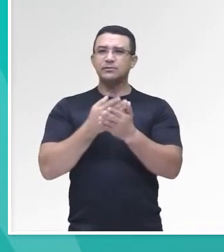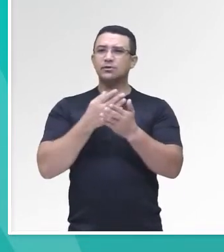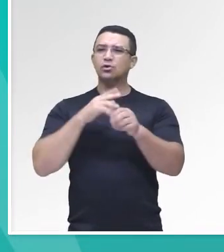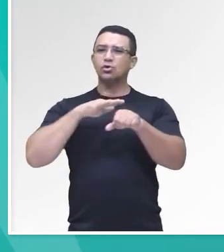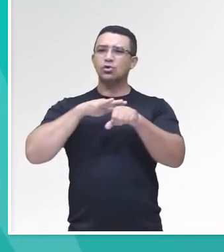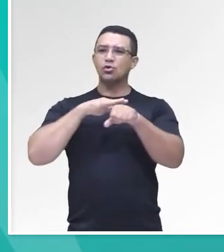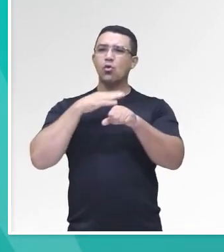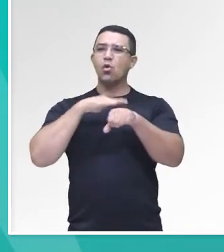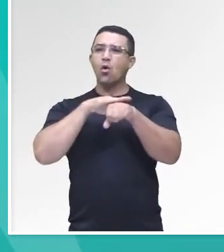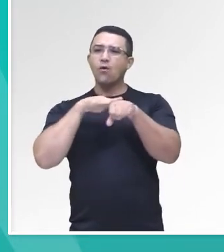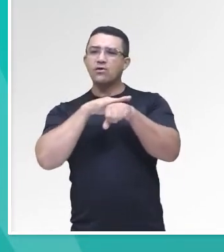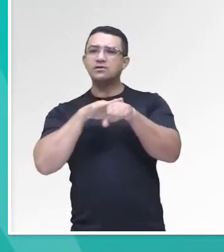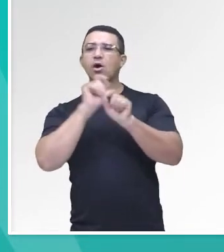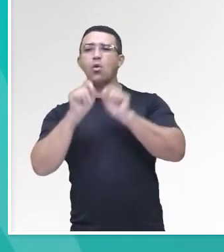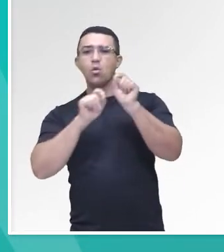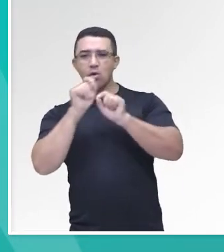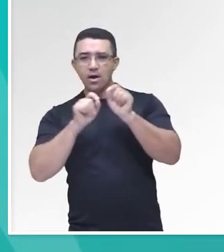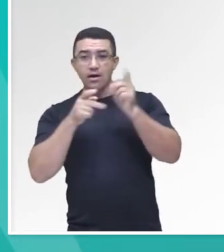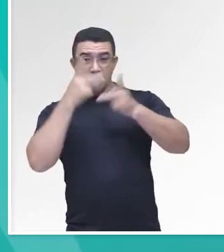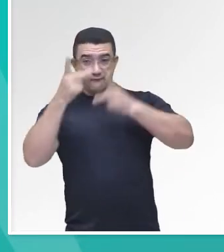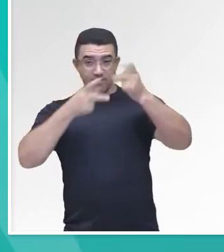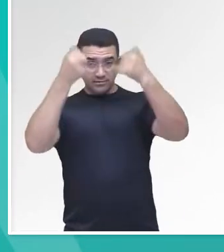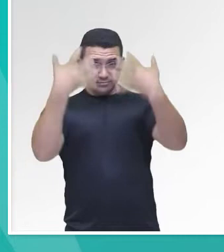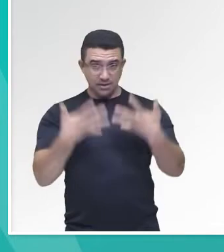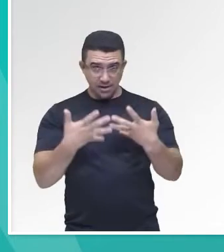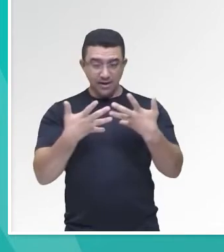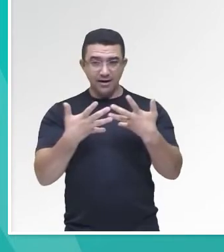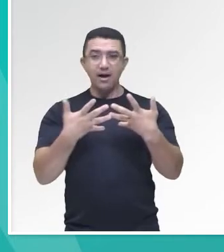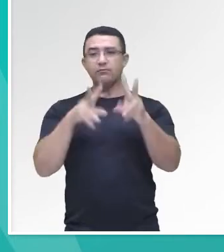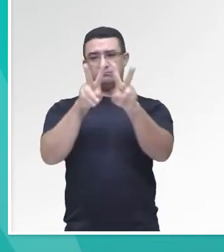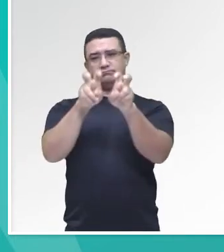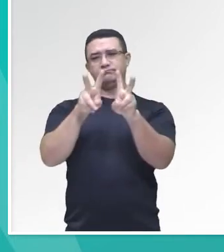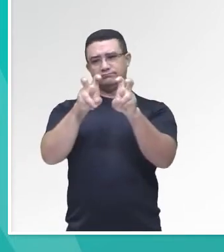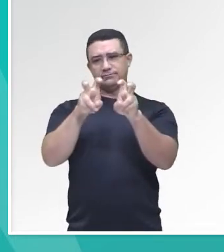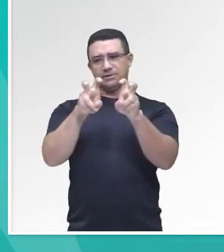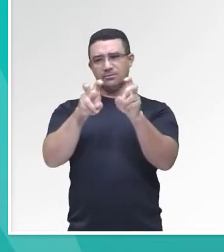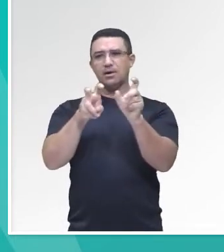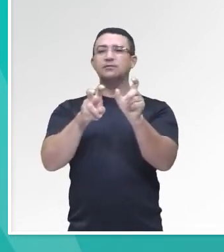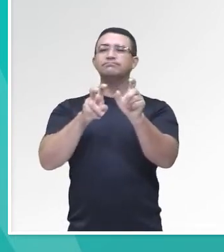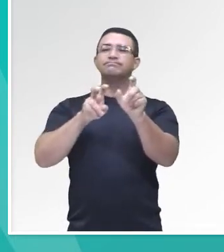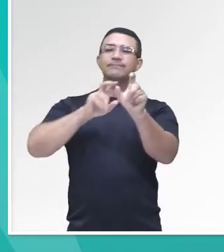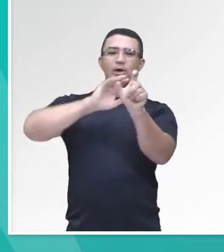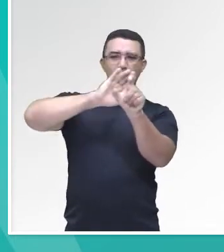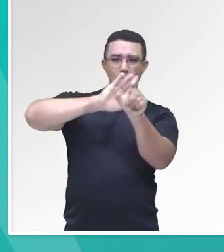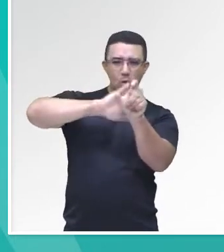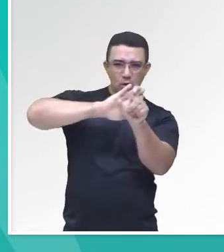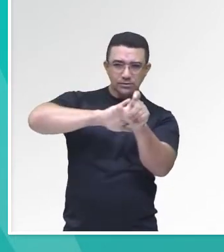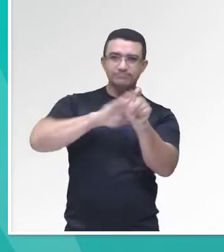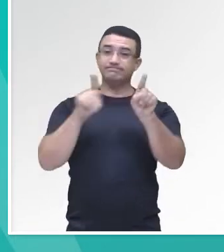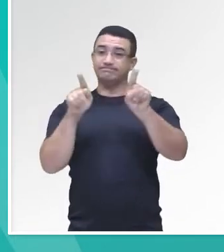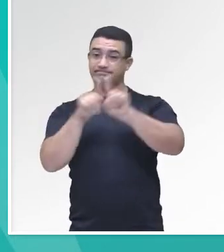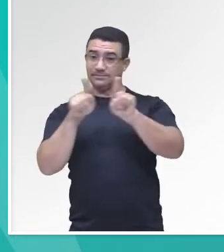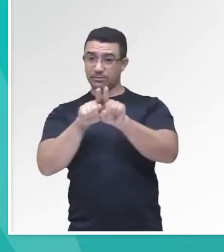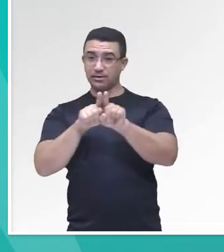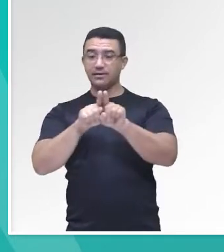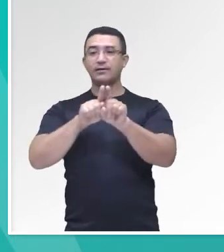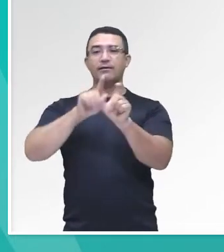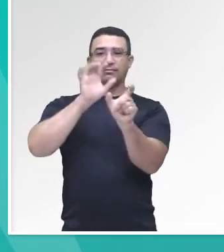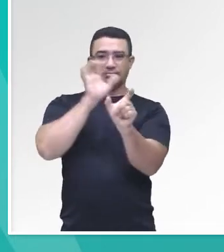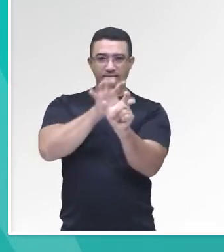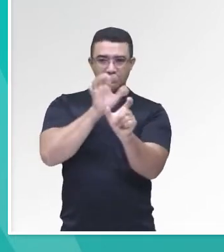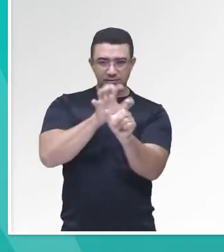interessante que é conotação e denotação. Em que momento nós podemos utilizar, né, essas palavras que terão